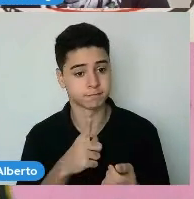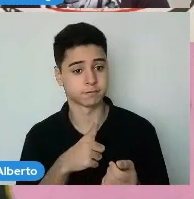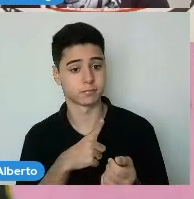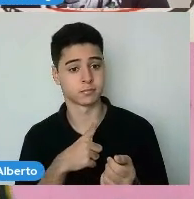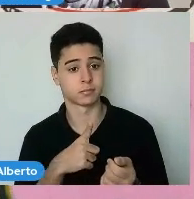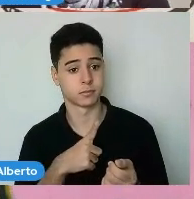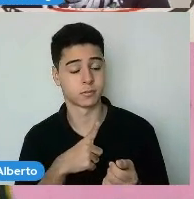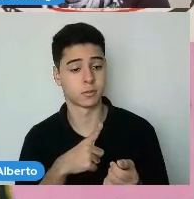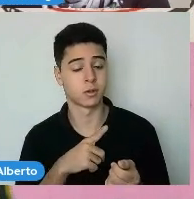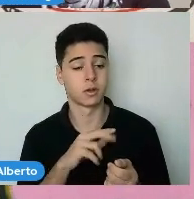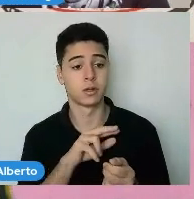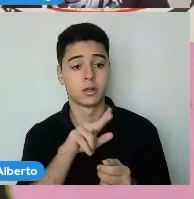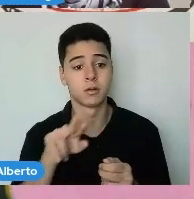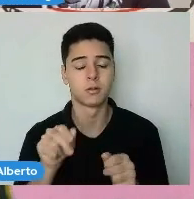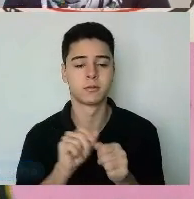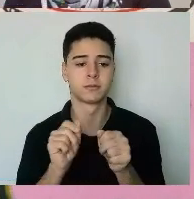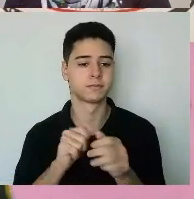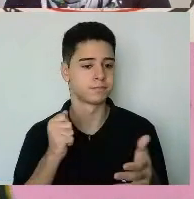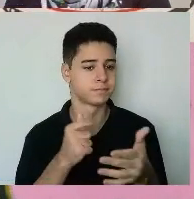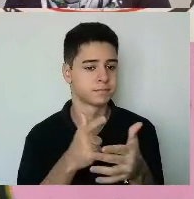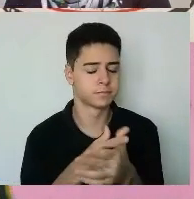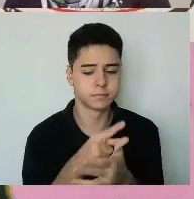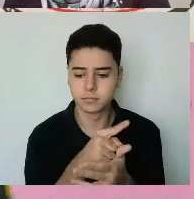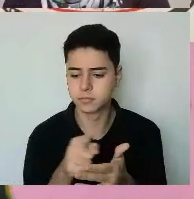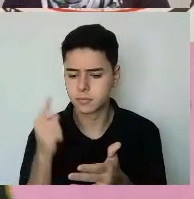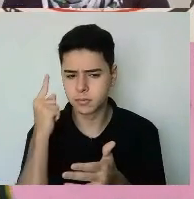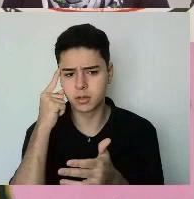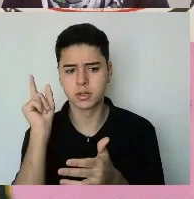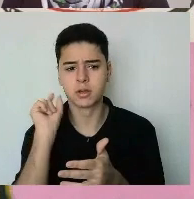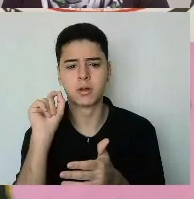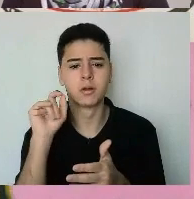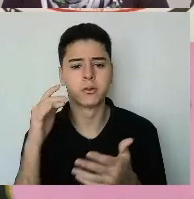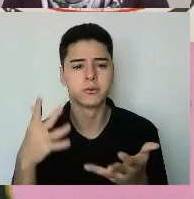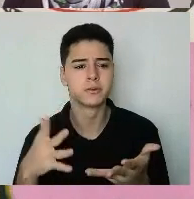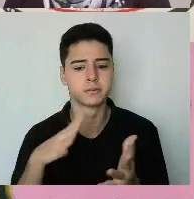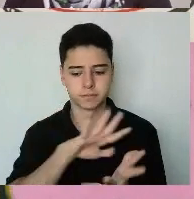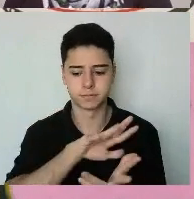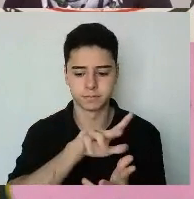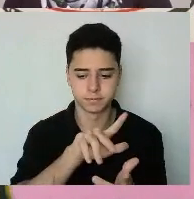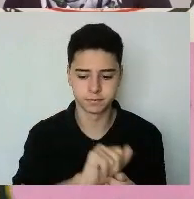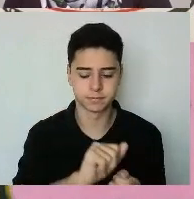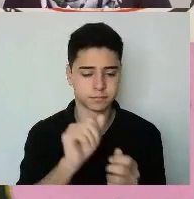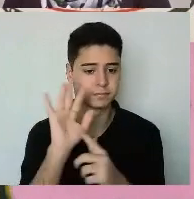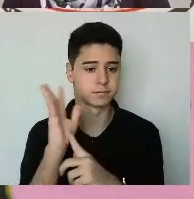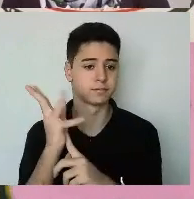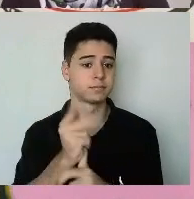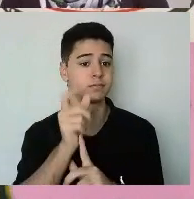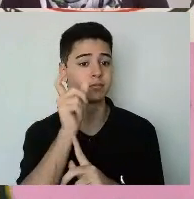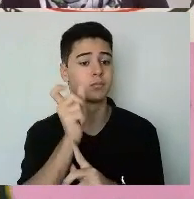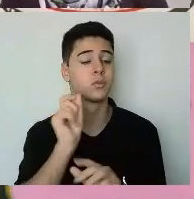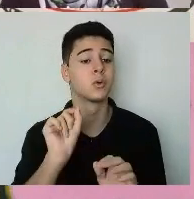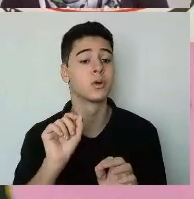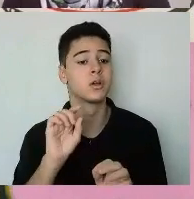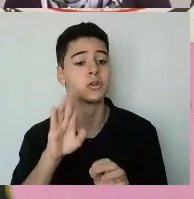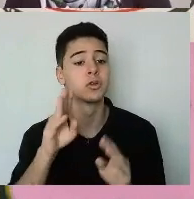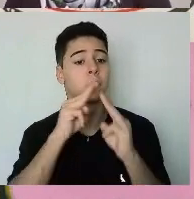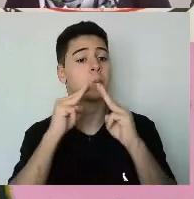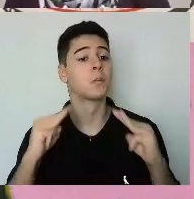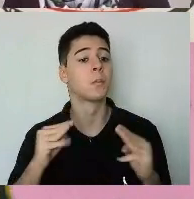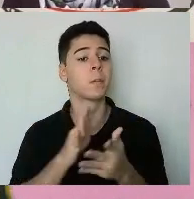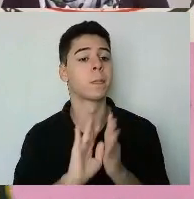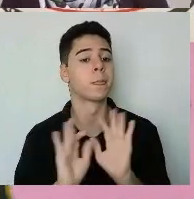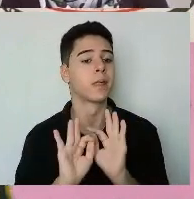Quando você vai fazer as suas compras, a gente acha que o universo estético, o universo artístico, ele está só no museu, né? Ou na